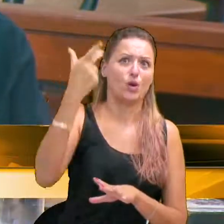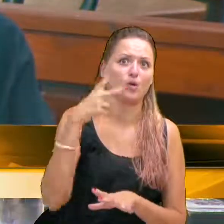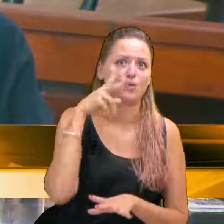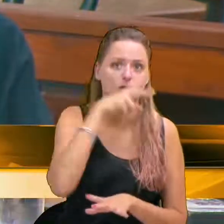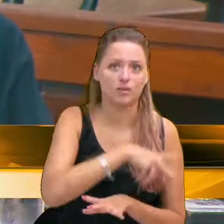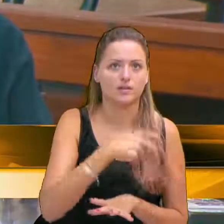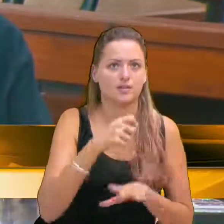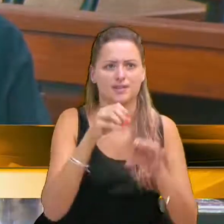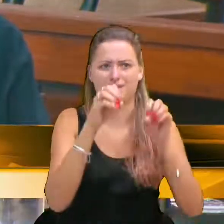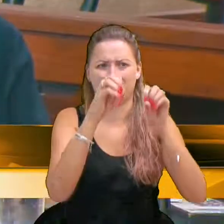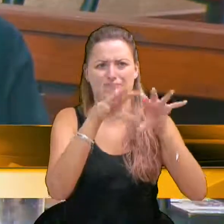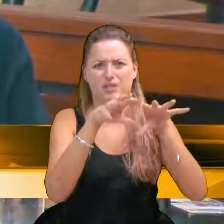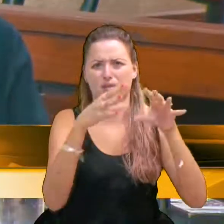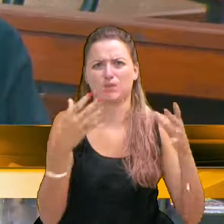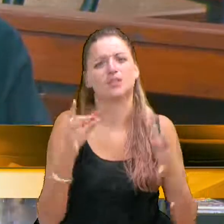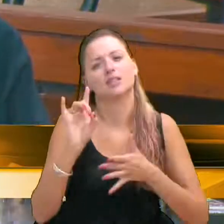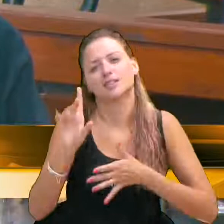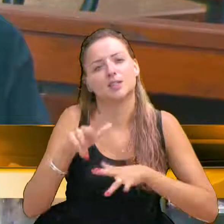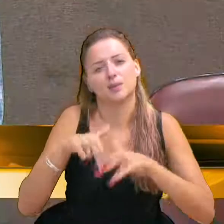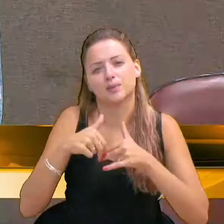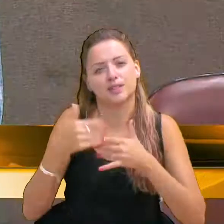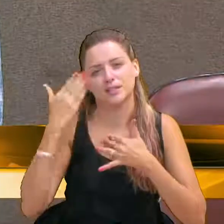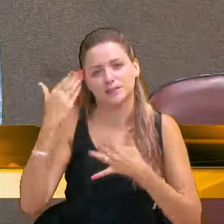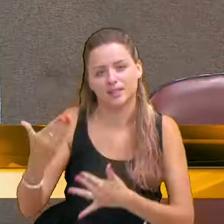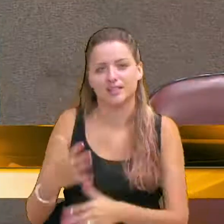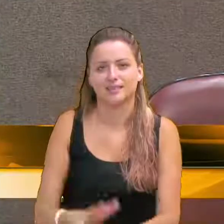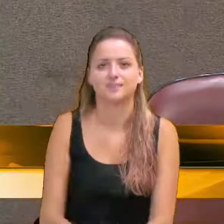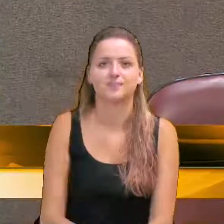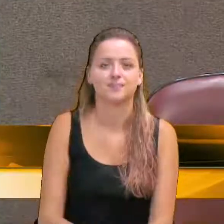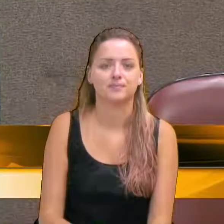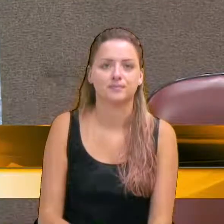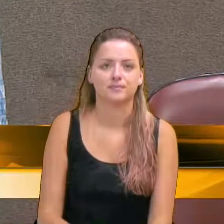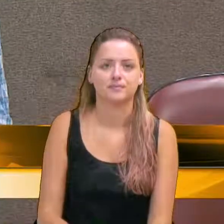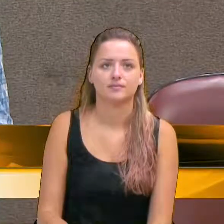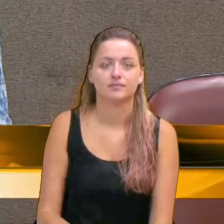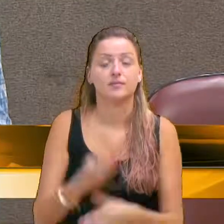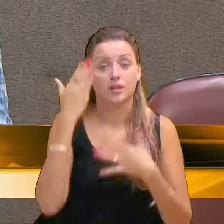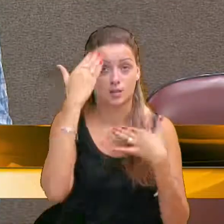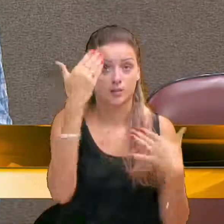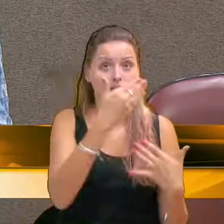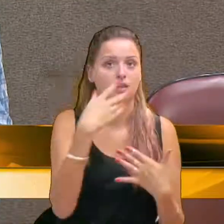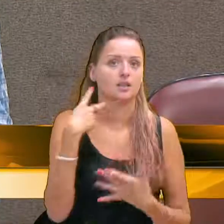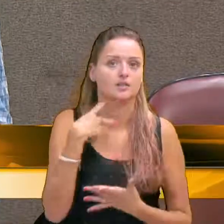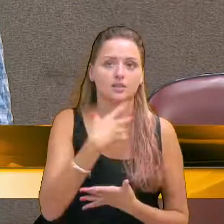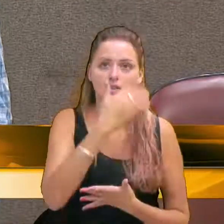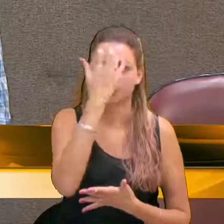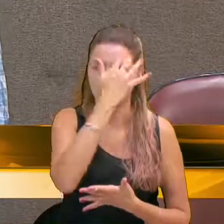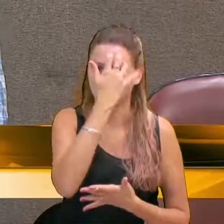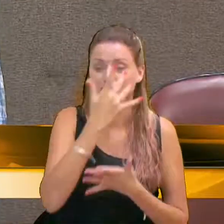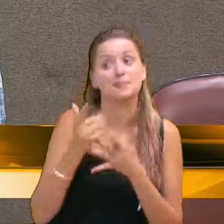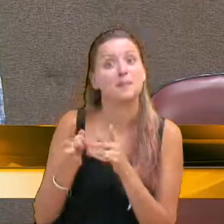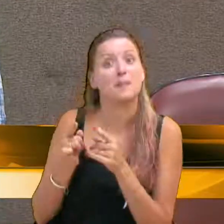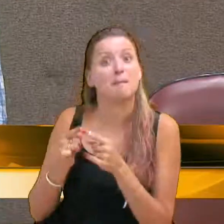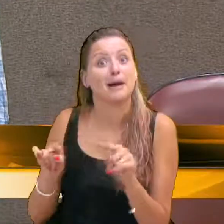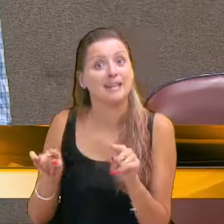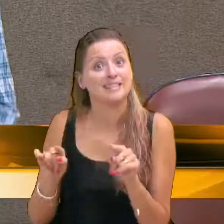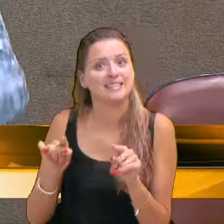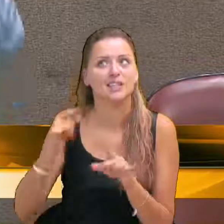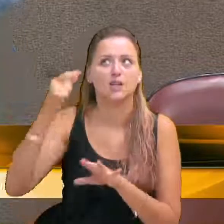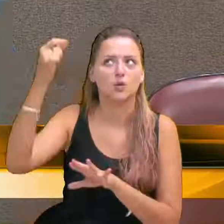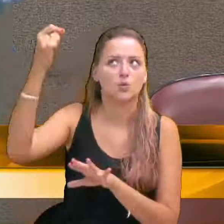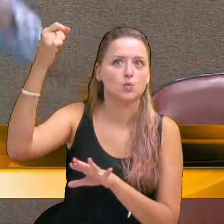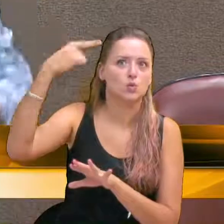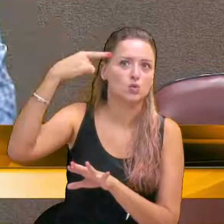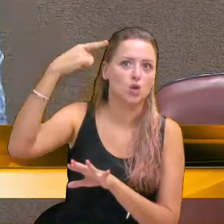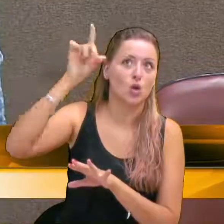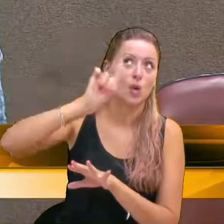andar com o farol aceso. Só esse sentido. Obrigado. Obrigado, vereador Adiló. Só que o sol, ele está